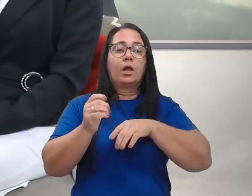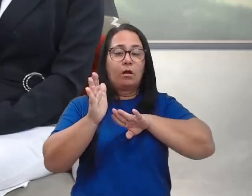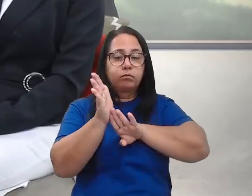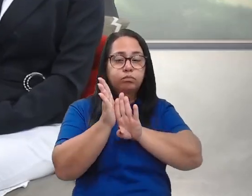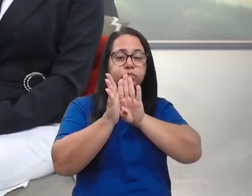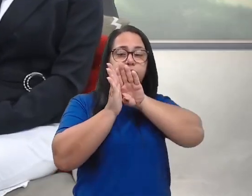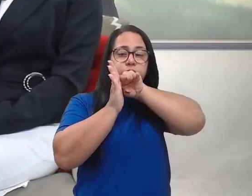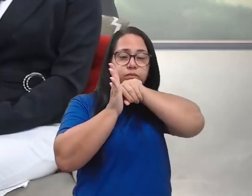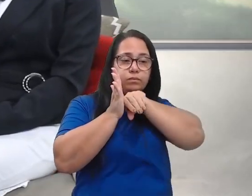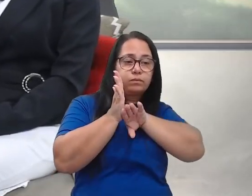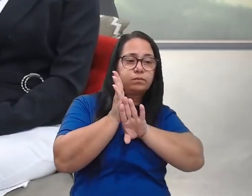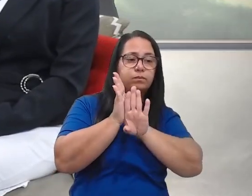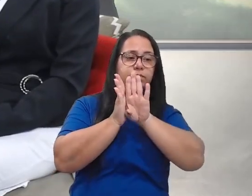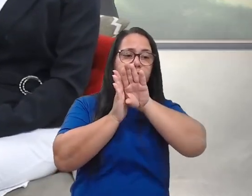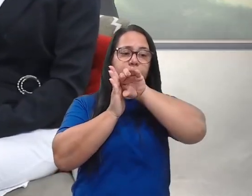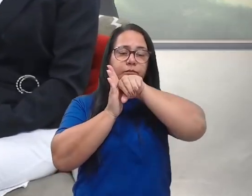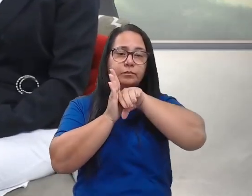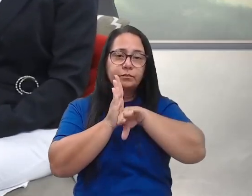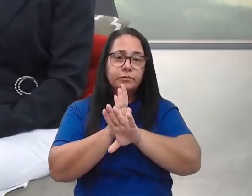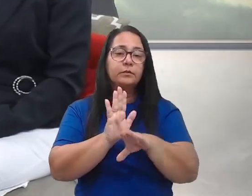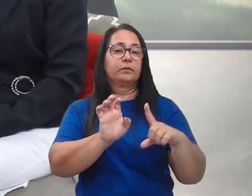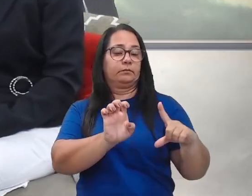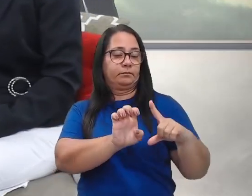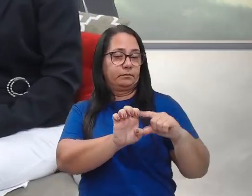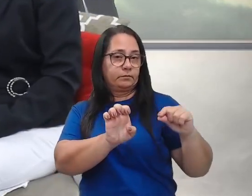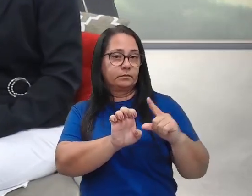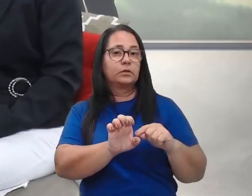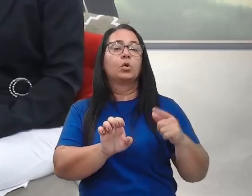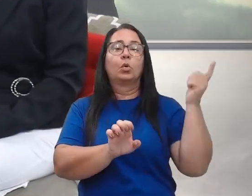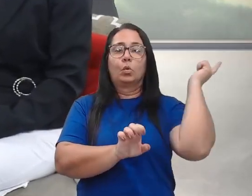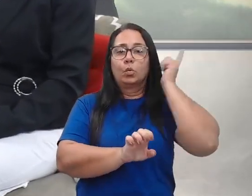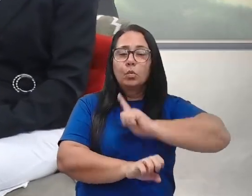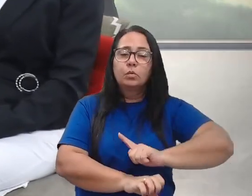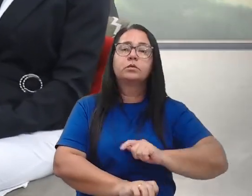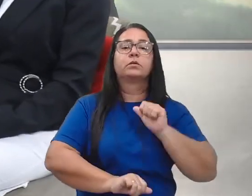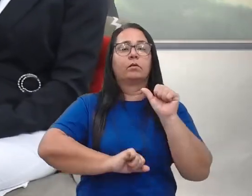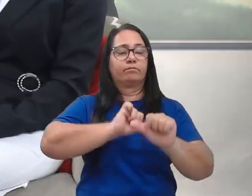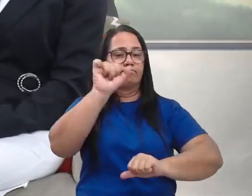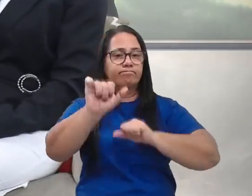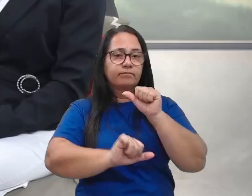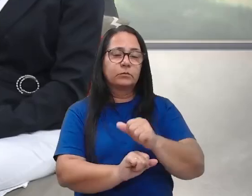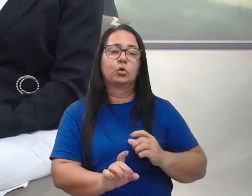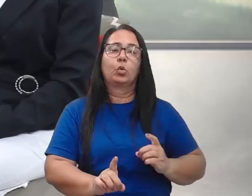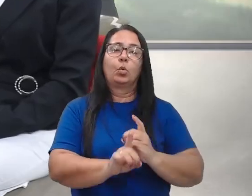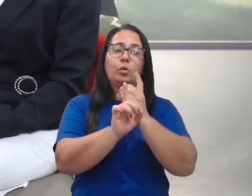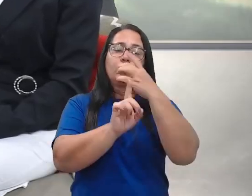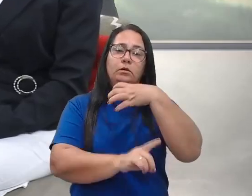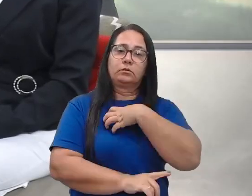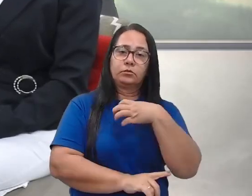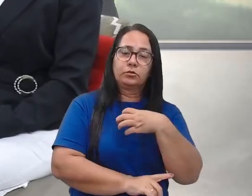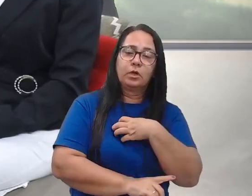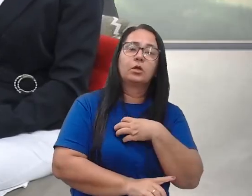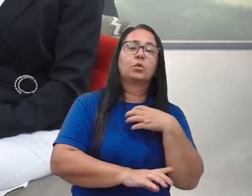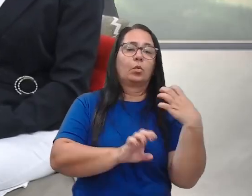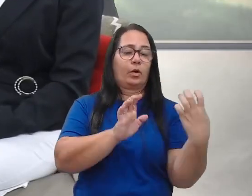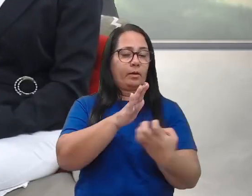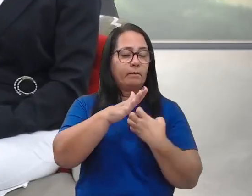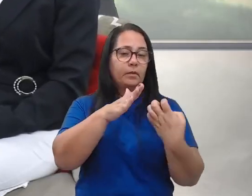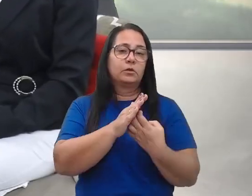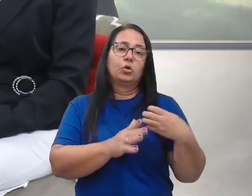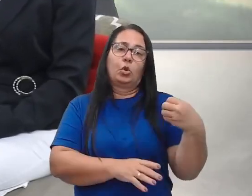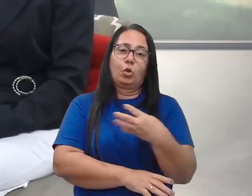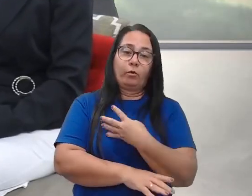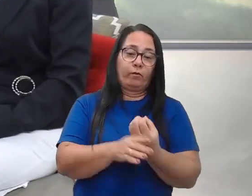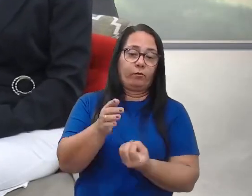ajustando, o empreendedor teve que se refazer, encontrar novas formas, novas empresas foram criadas,